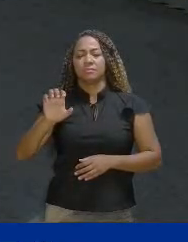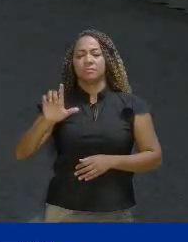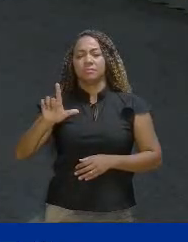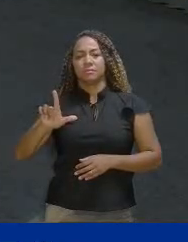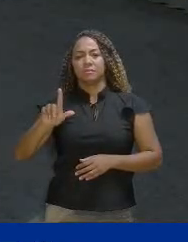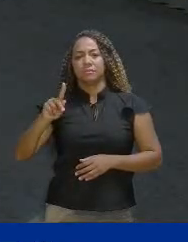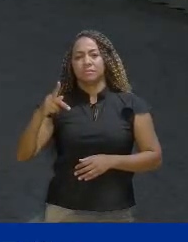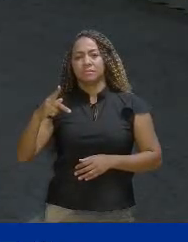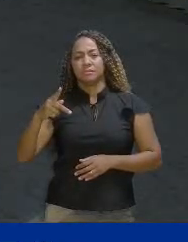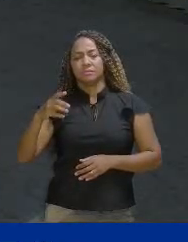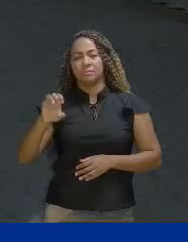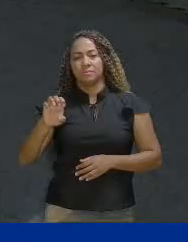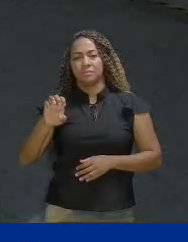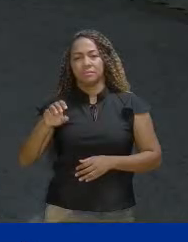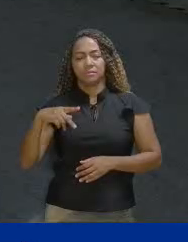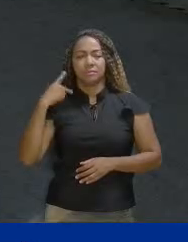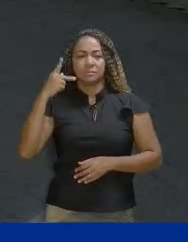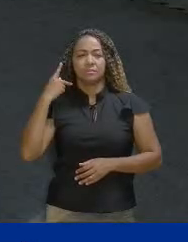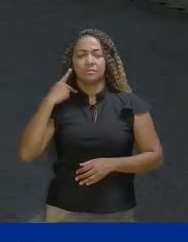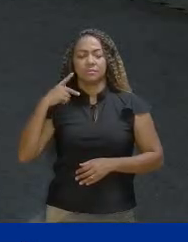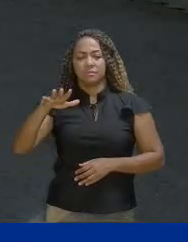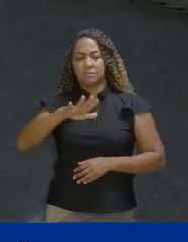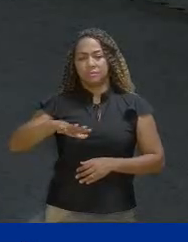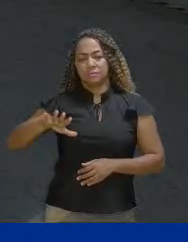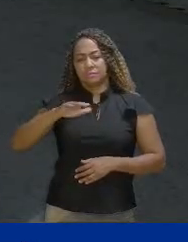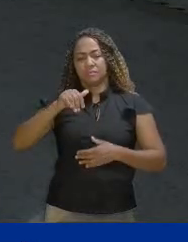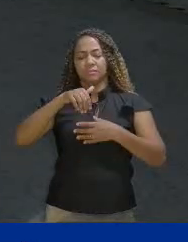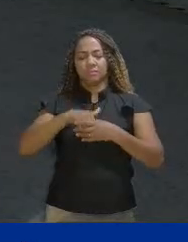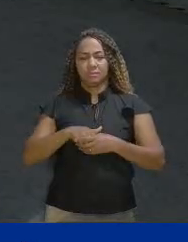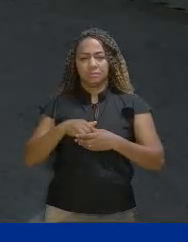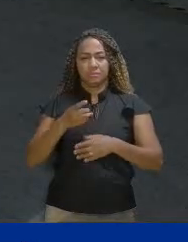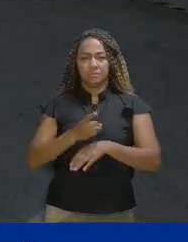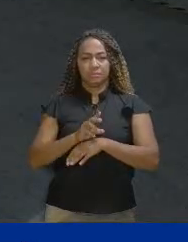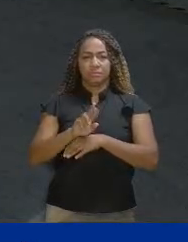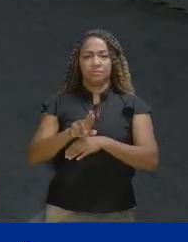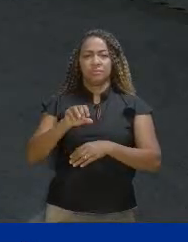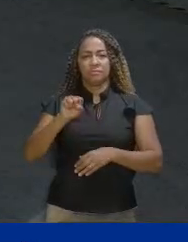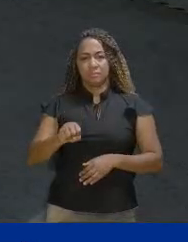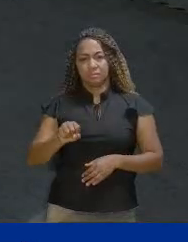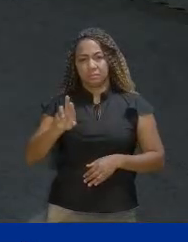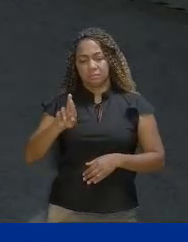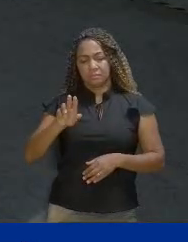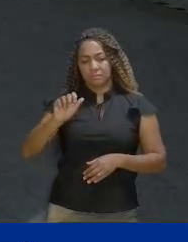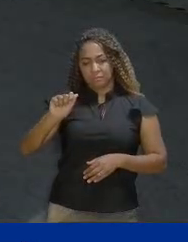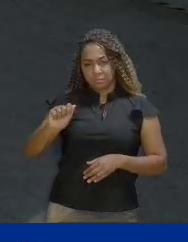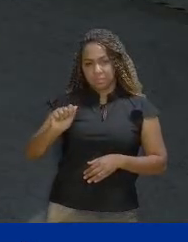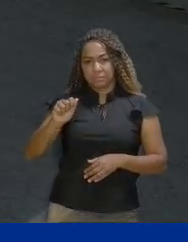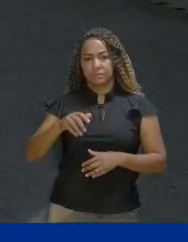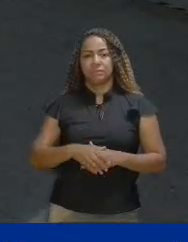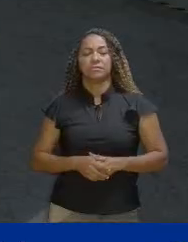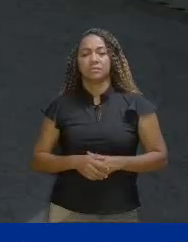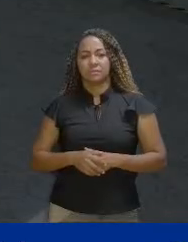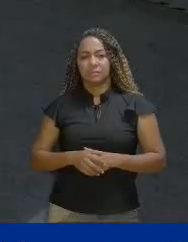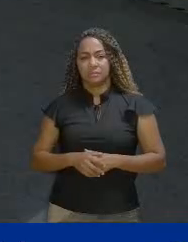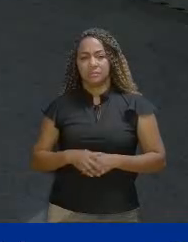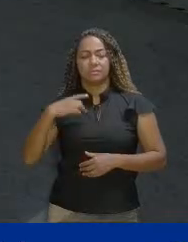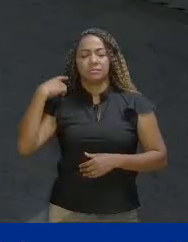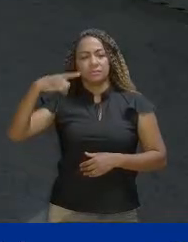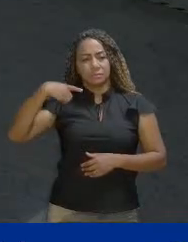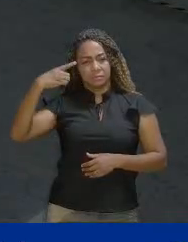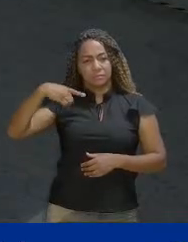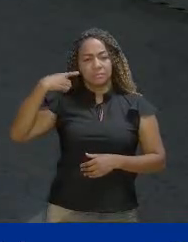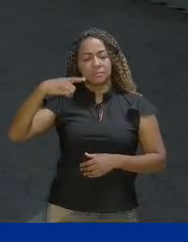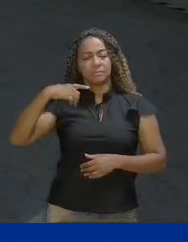Lamy, senhora procuradora regional eleitoral, doutora Sara Cavalcante, eminentes advogados,